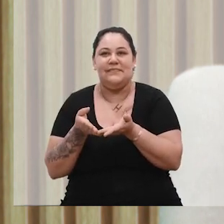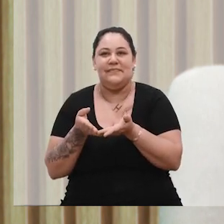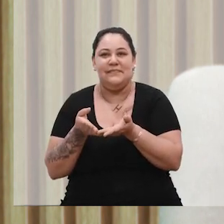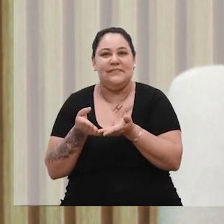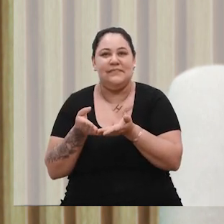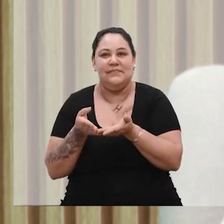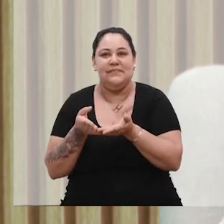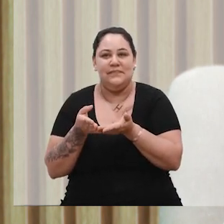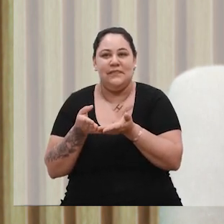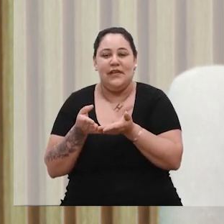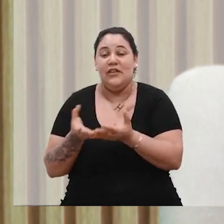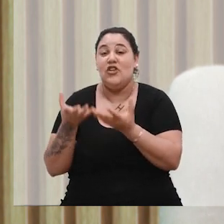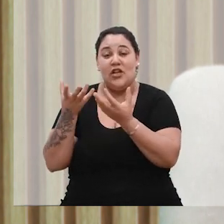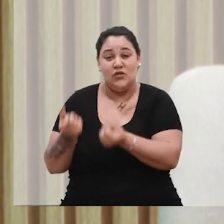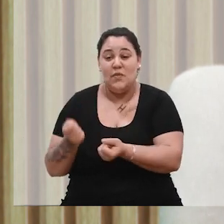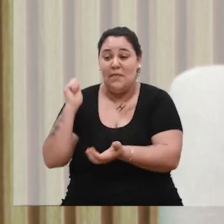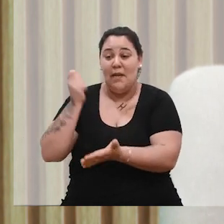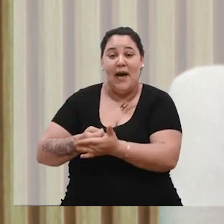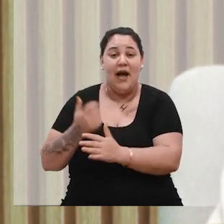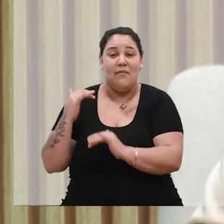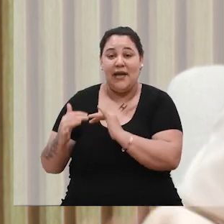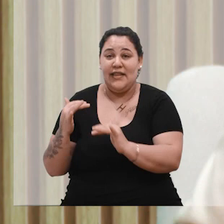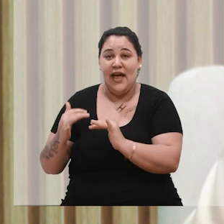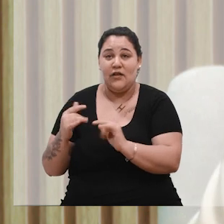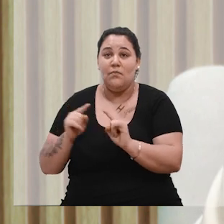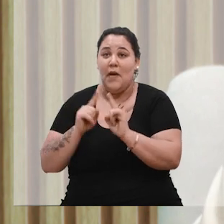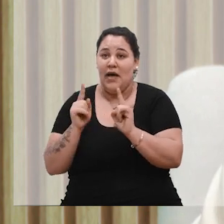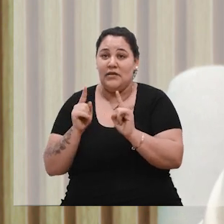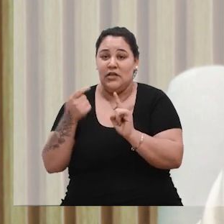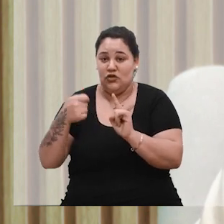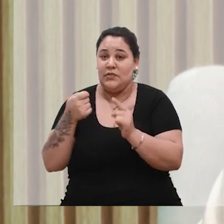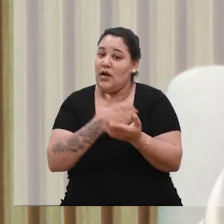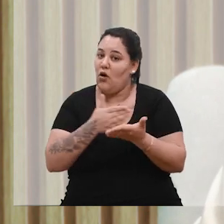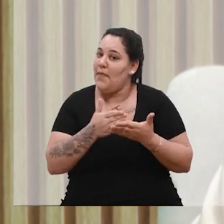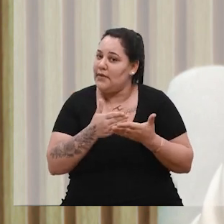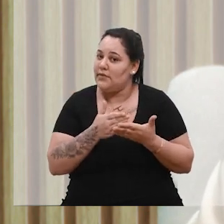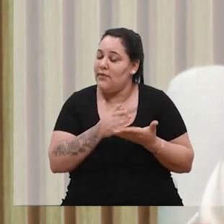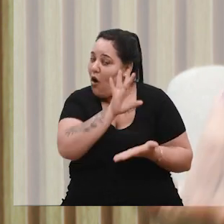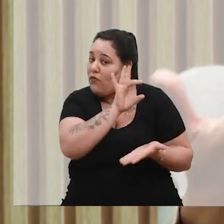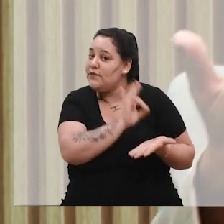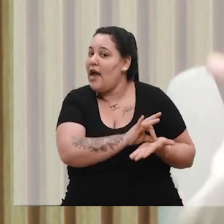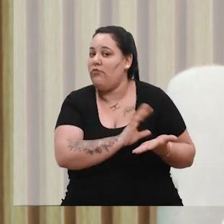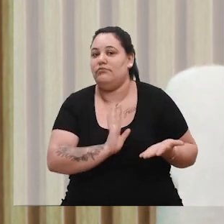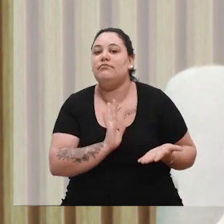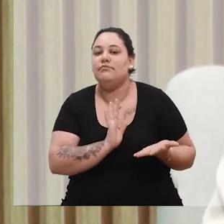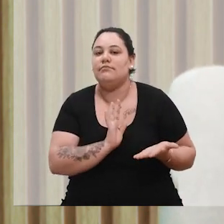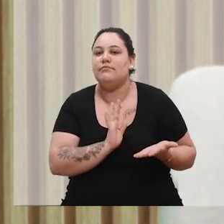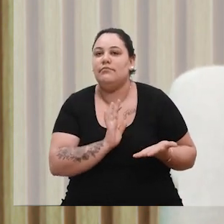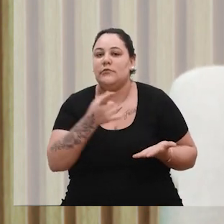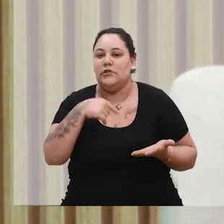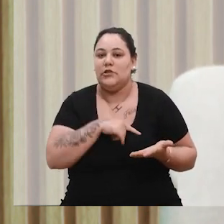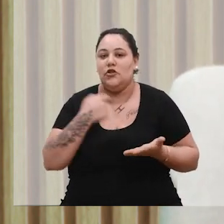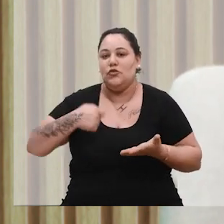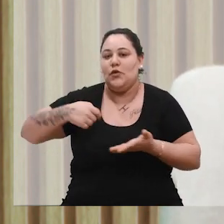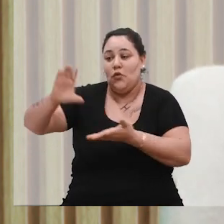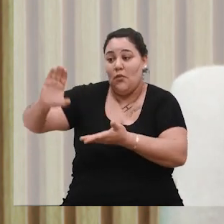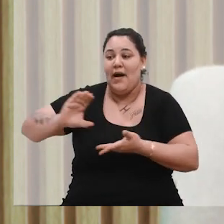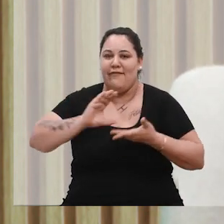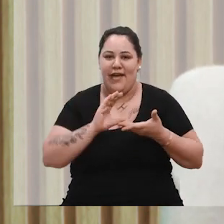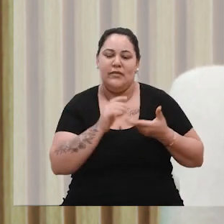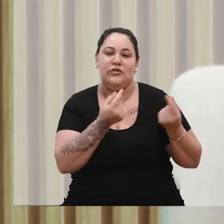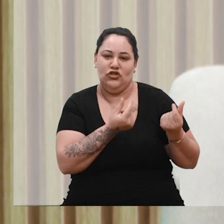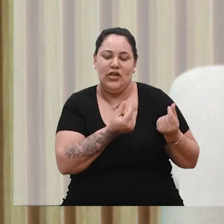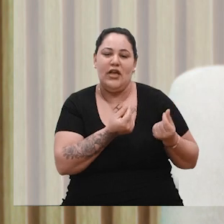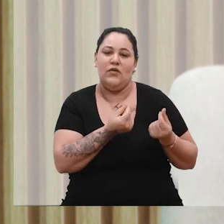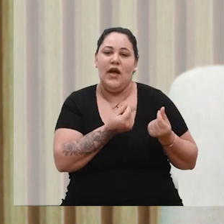de assumir esse custo do aparelhamento, mas a gente precisa que comece a funcionar. Então, nós fomos atrás de uma emenda parlamentar,